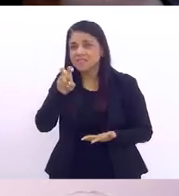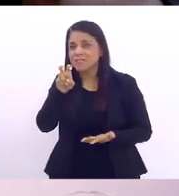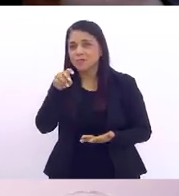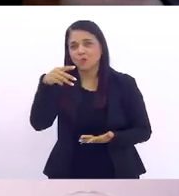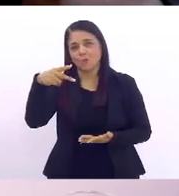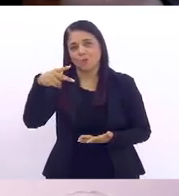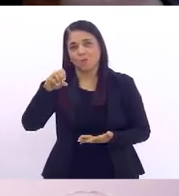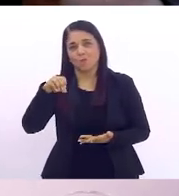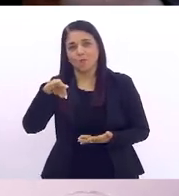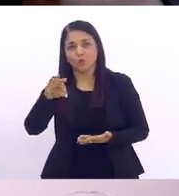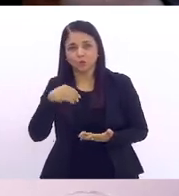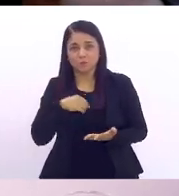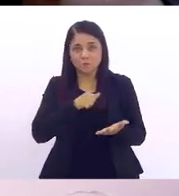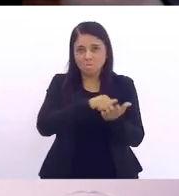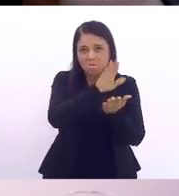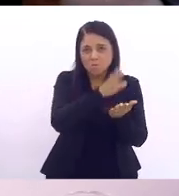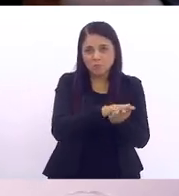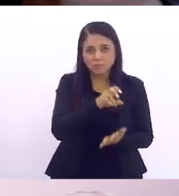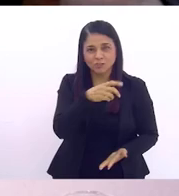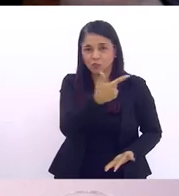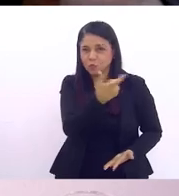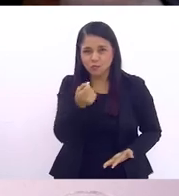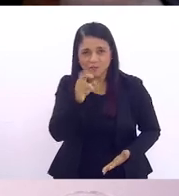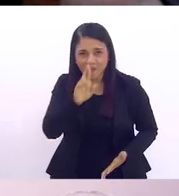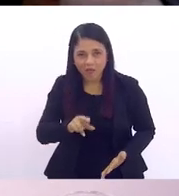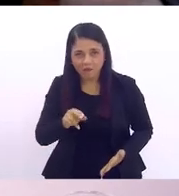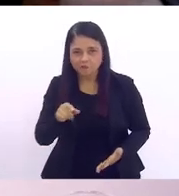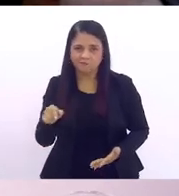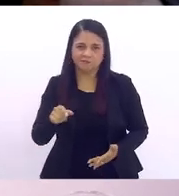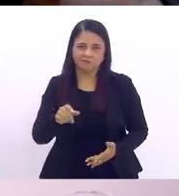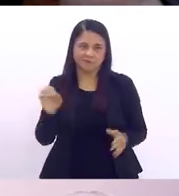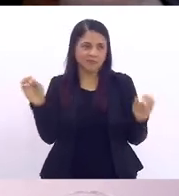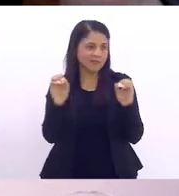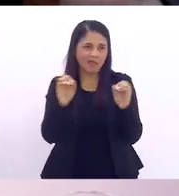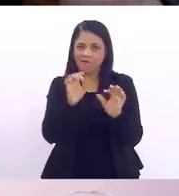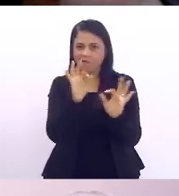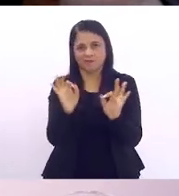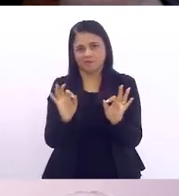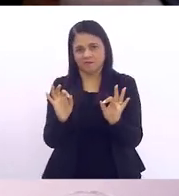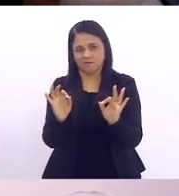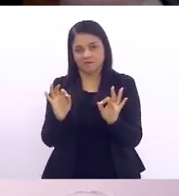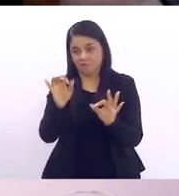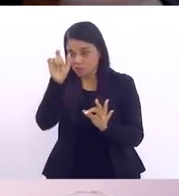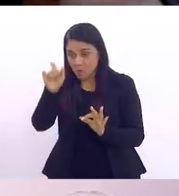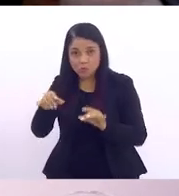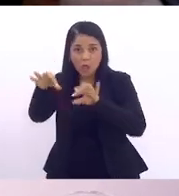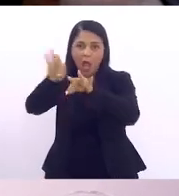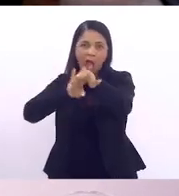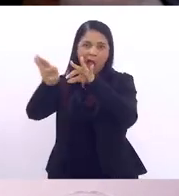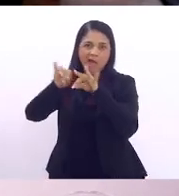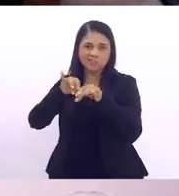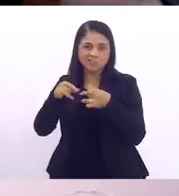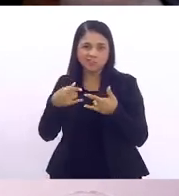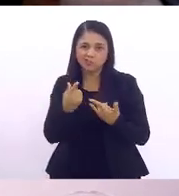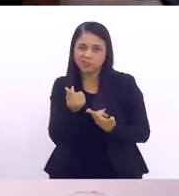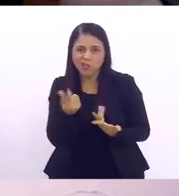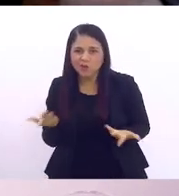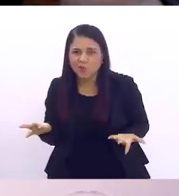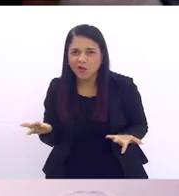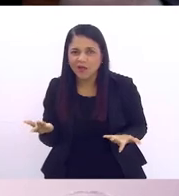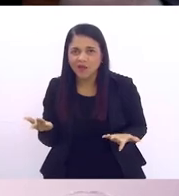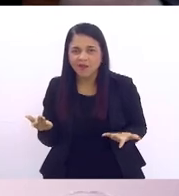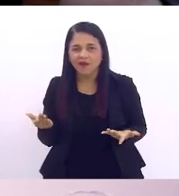200 ninguém vai fazer isso só quem rasga dinheiro essa que é a verdade a